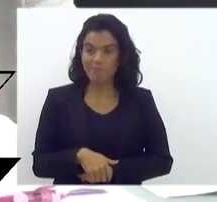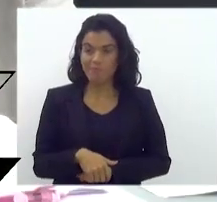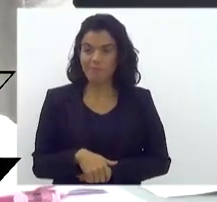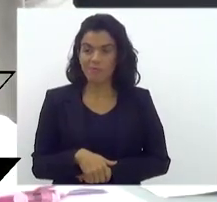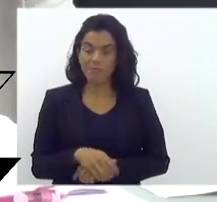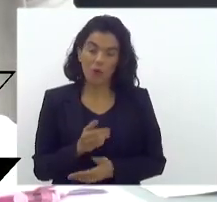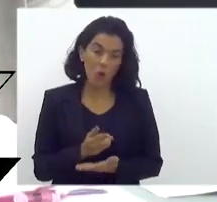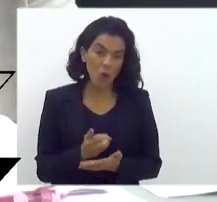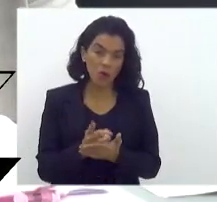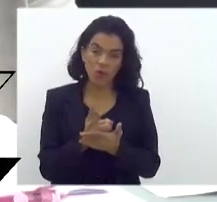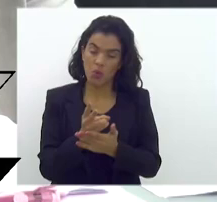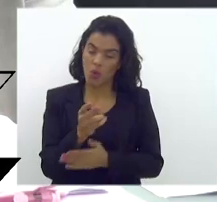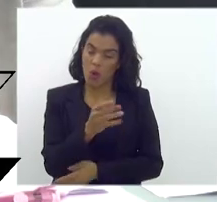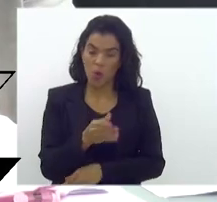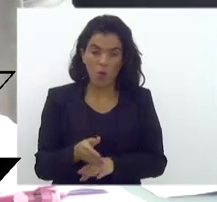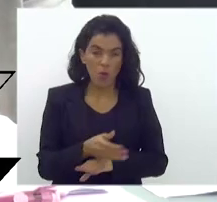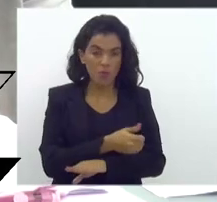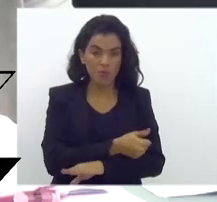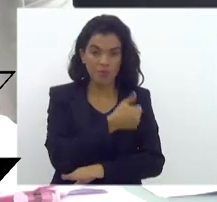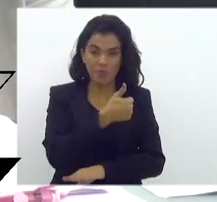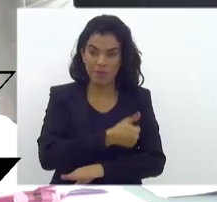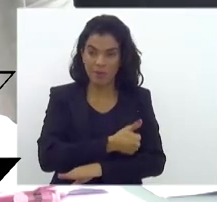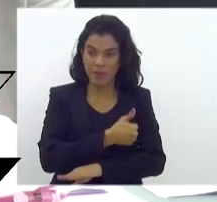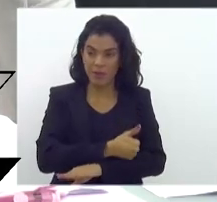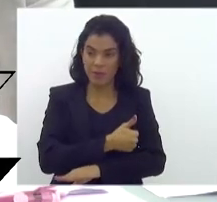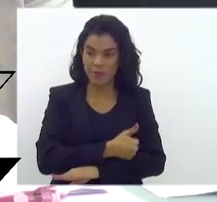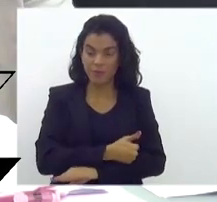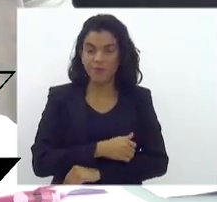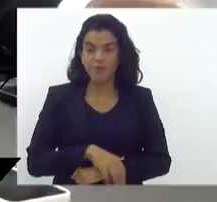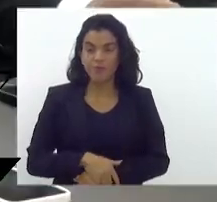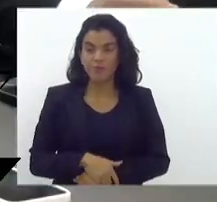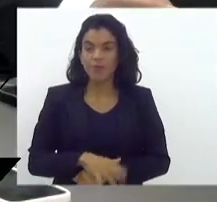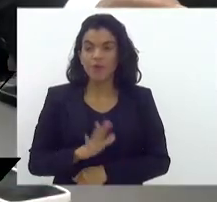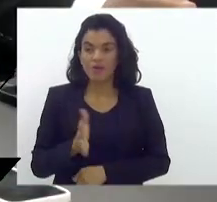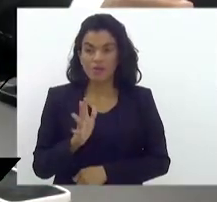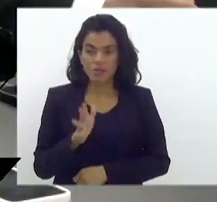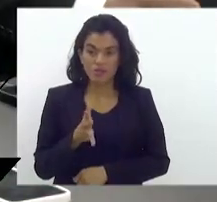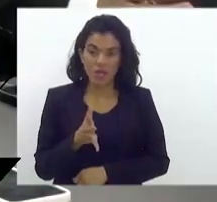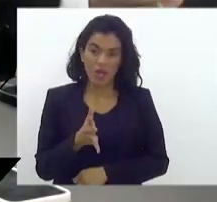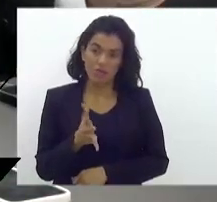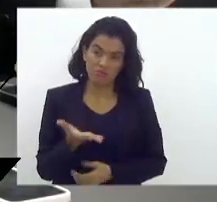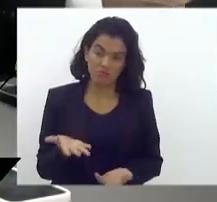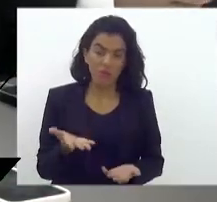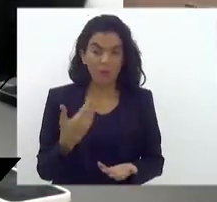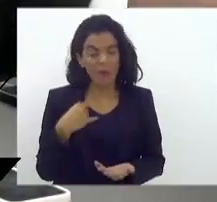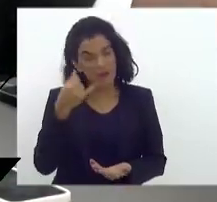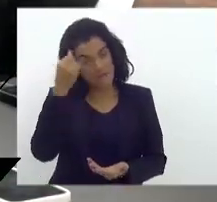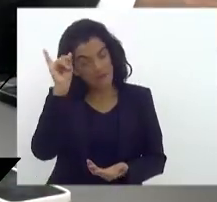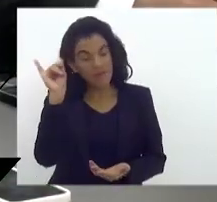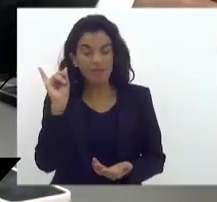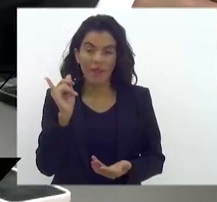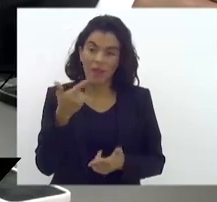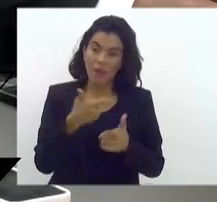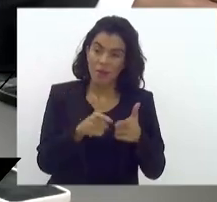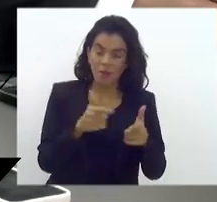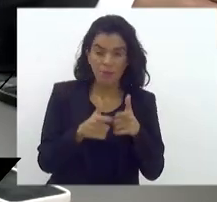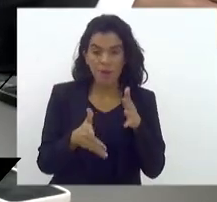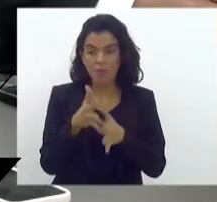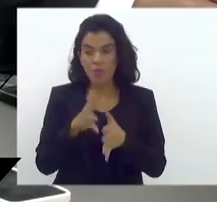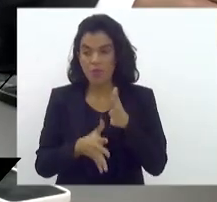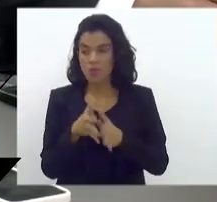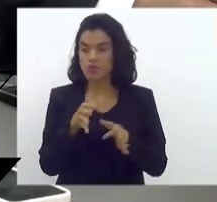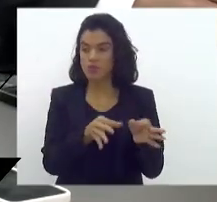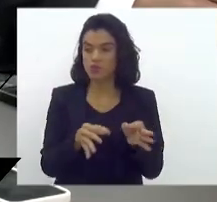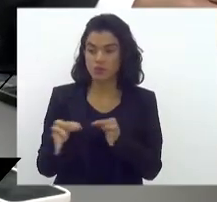Tem prevalência. Ele é anterior, eu acho. De qualquer forma, a gente já tinha superado o projeto de votação. Então, para não criar tudo bem nenhum embrólio